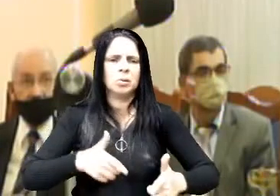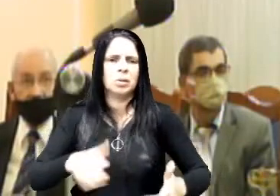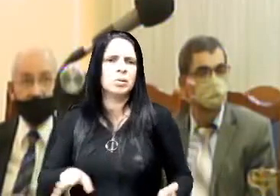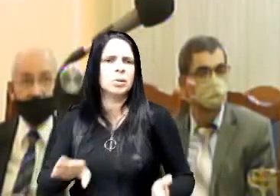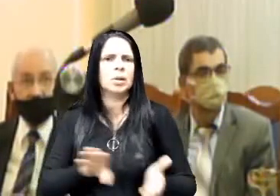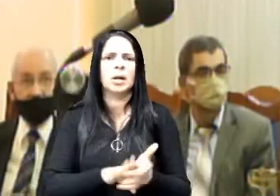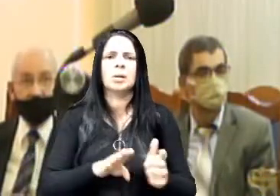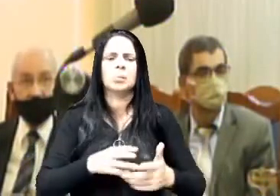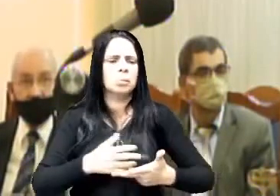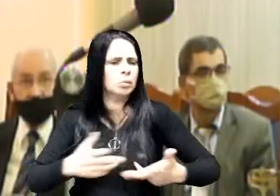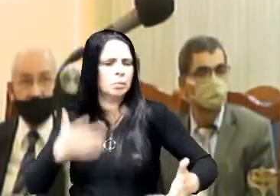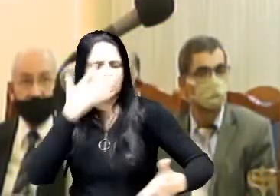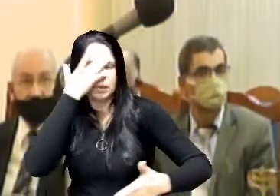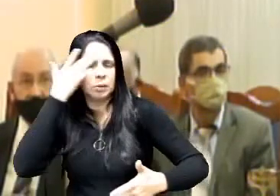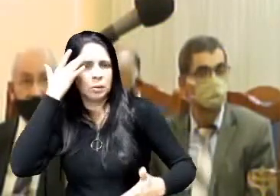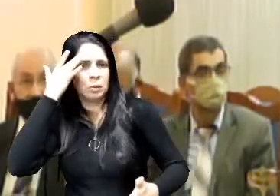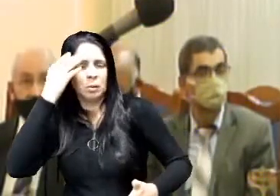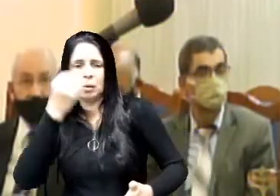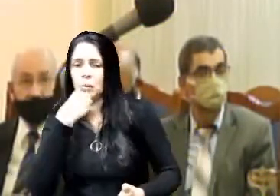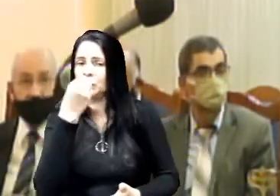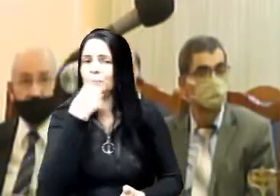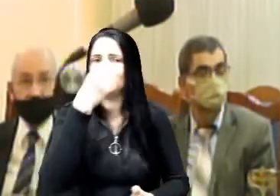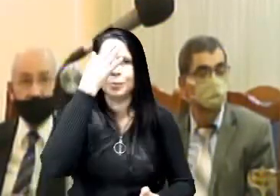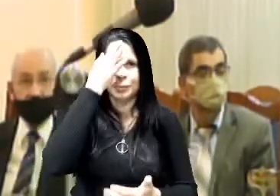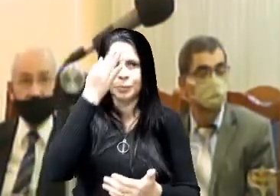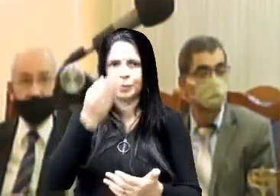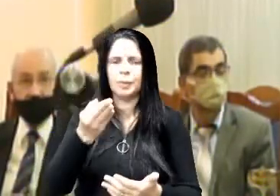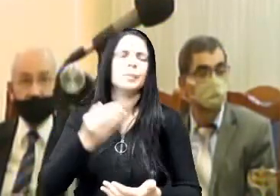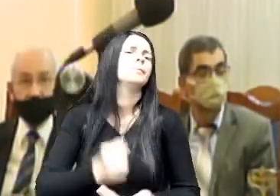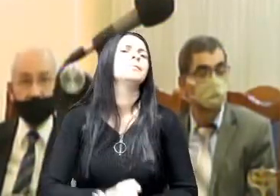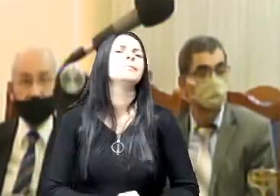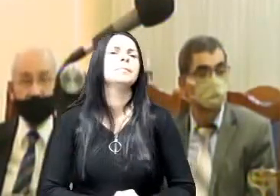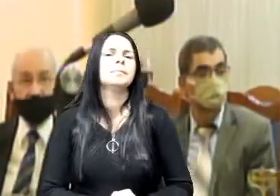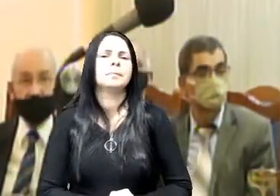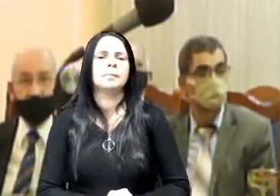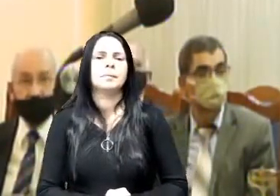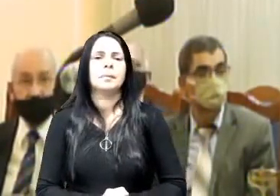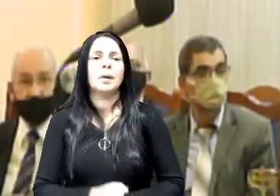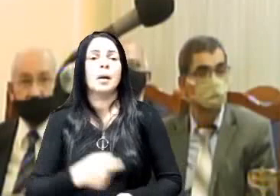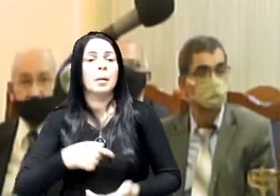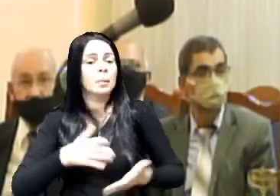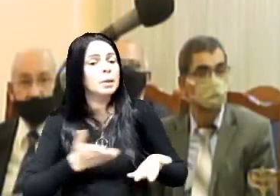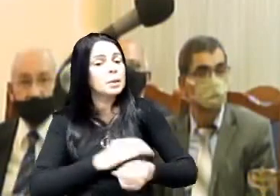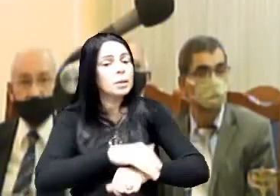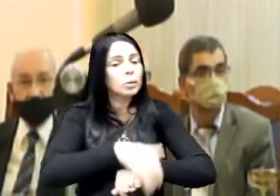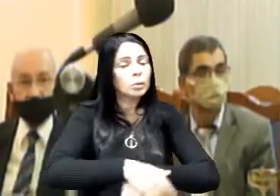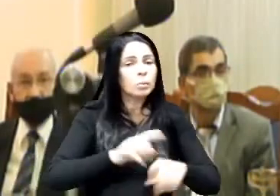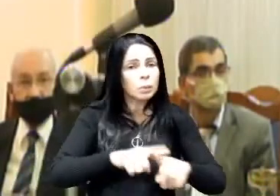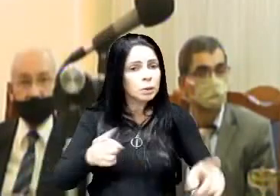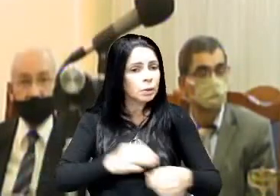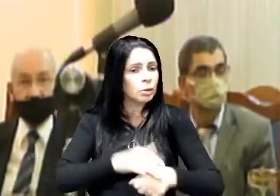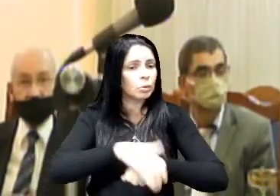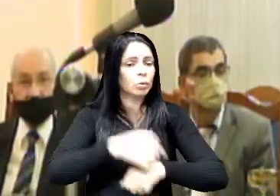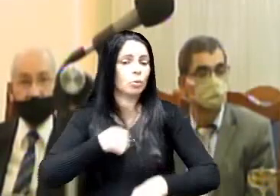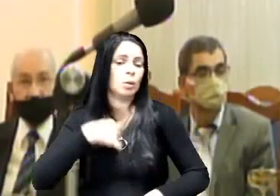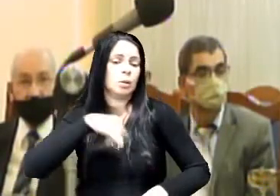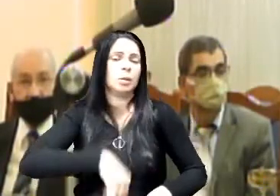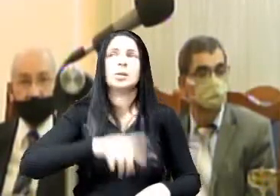na fé. Mas essa noite eu estou aqui diante de Deus para dizer para você, quer viver uma vida